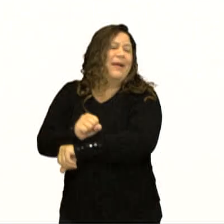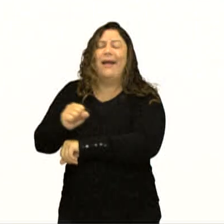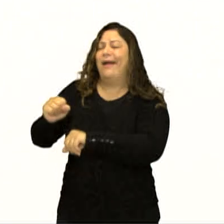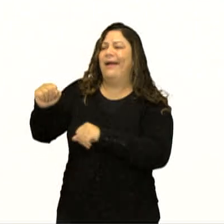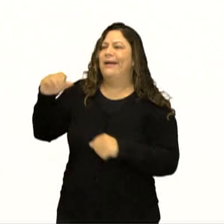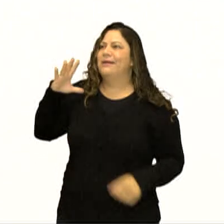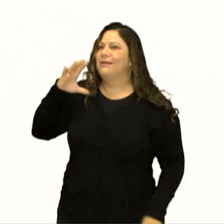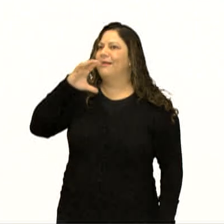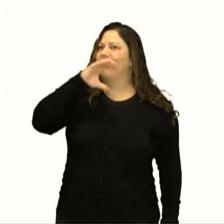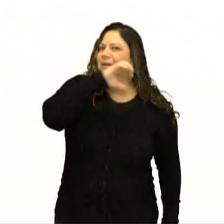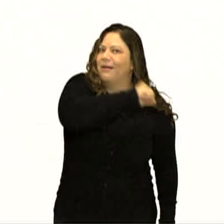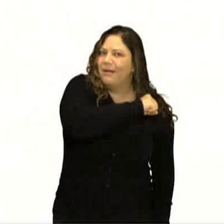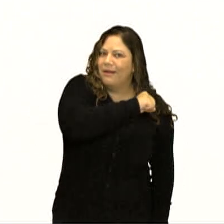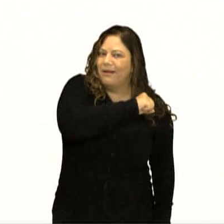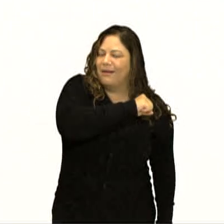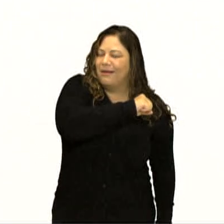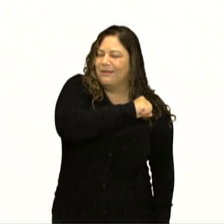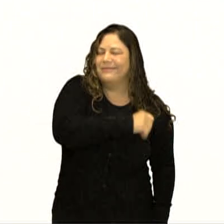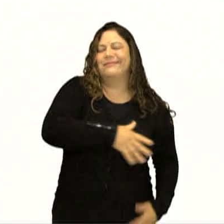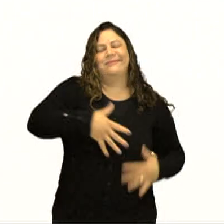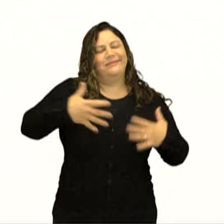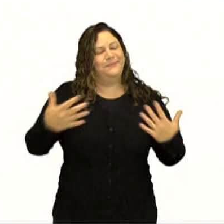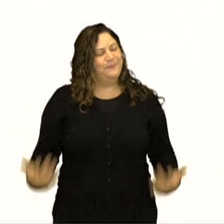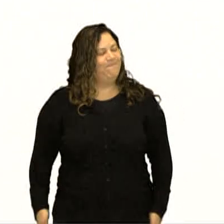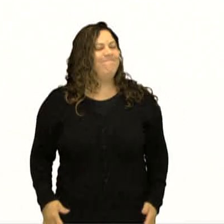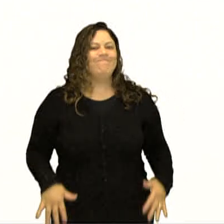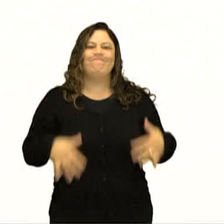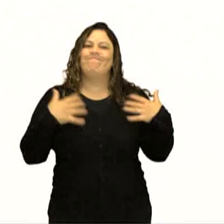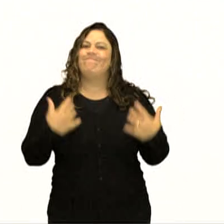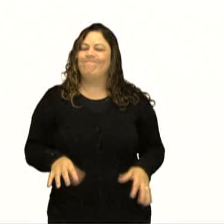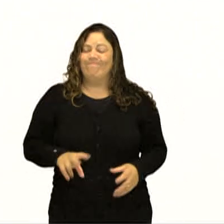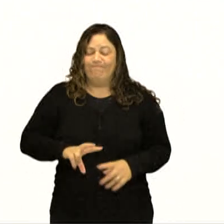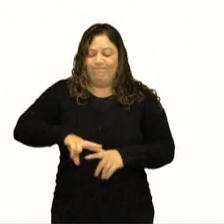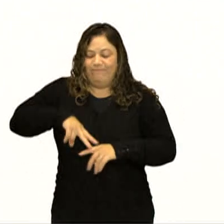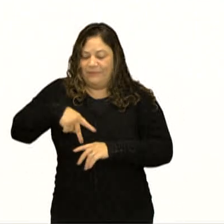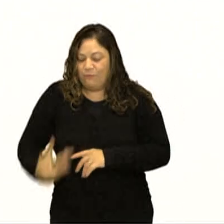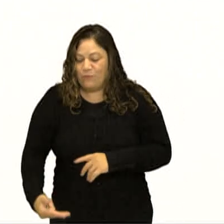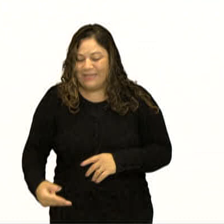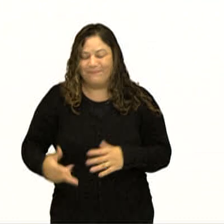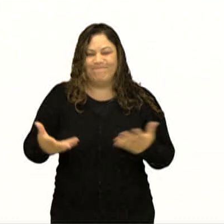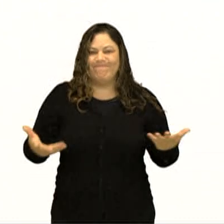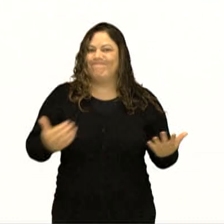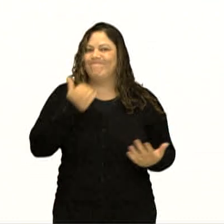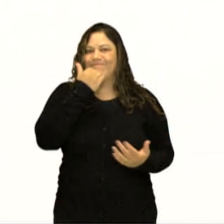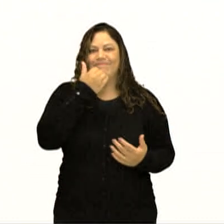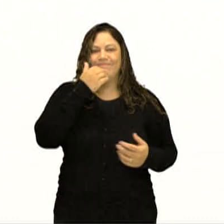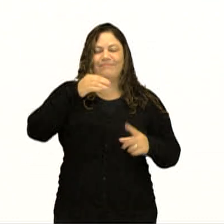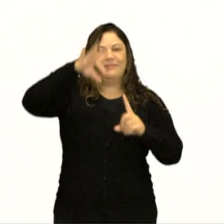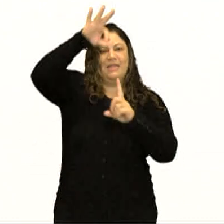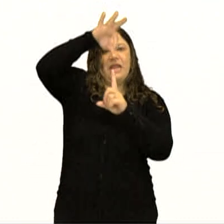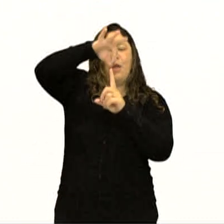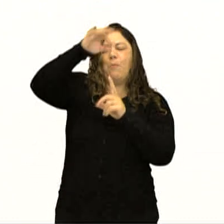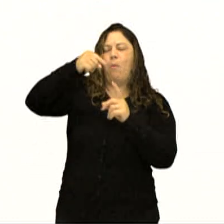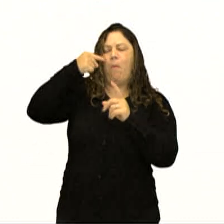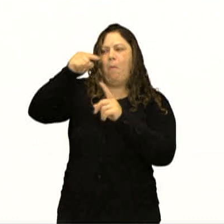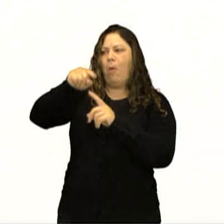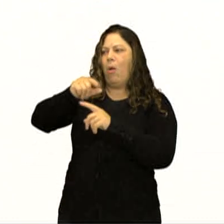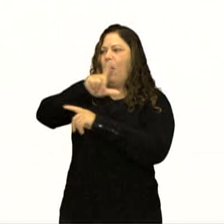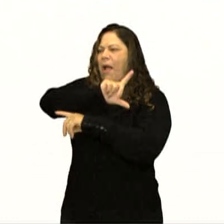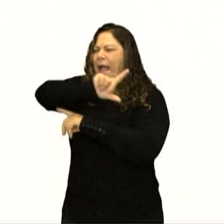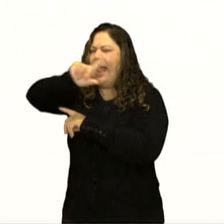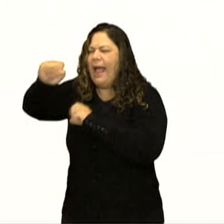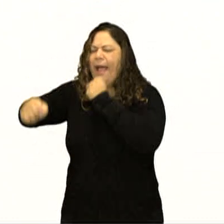rodava era tamanha que não se atreveu. Chegando ao poste de parada, ele atirou-se à rua e deitou